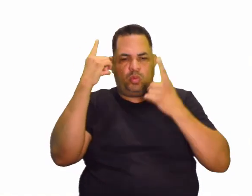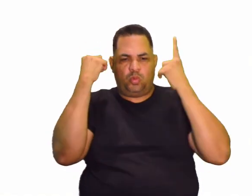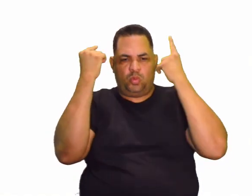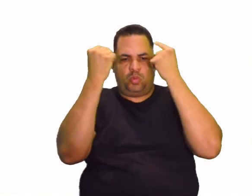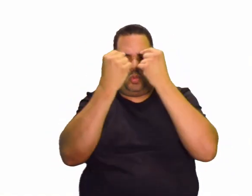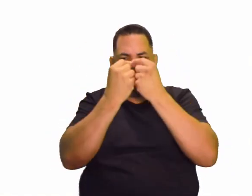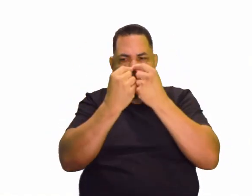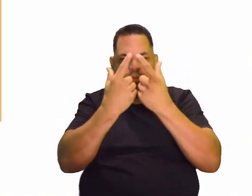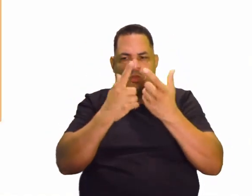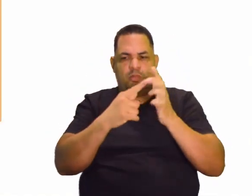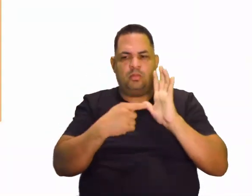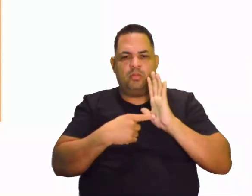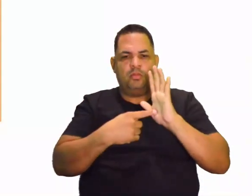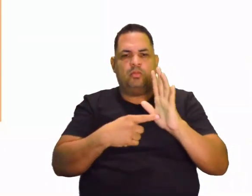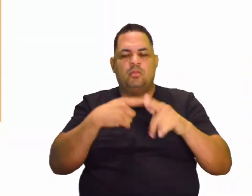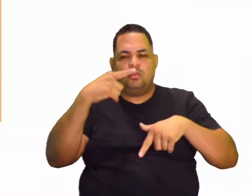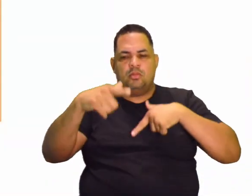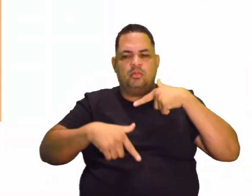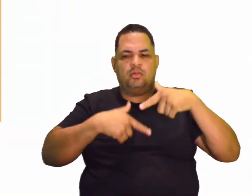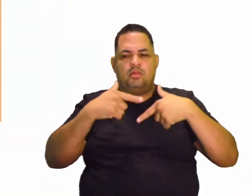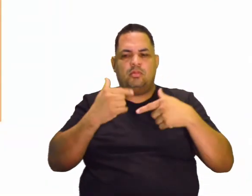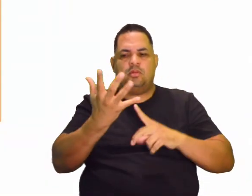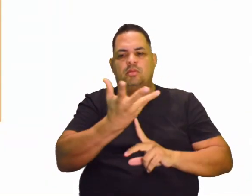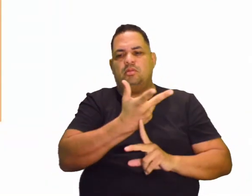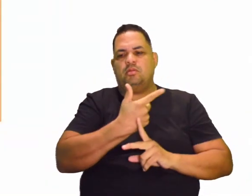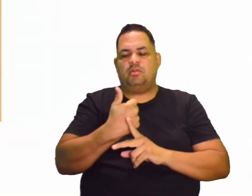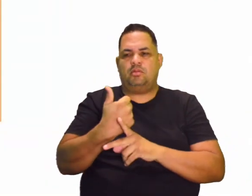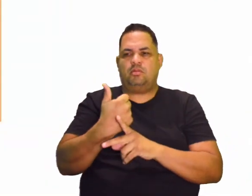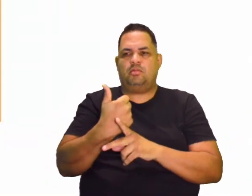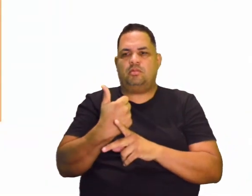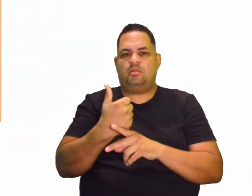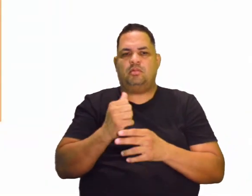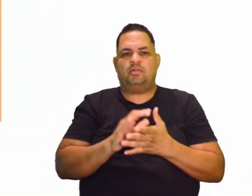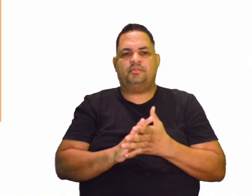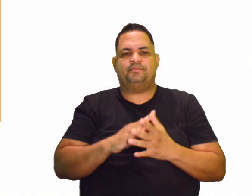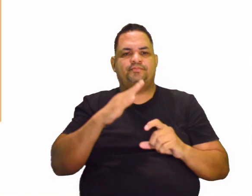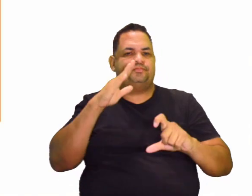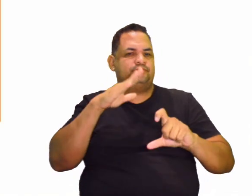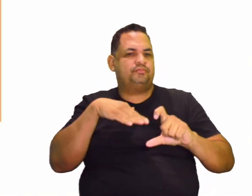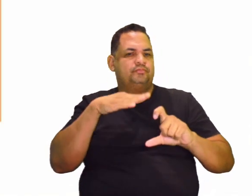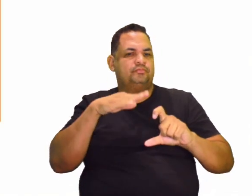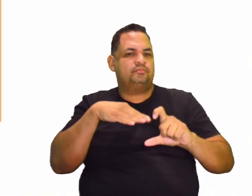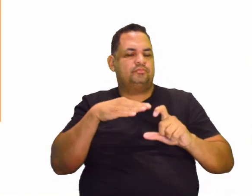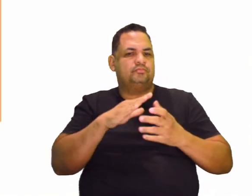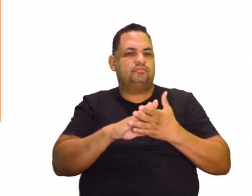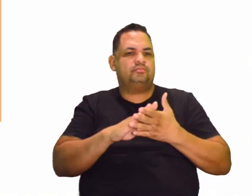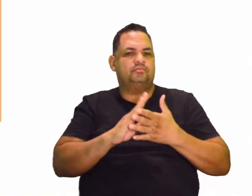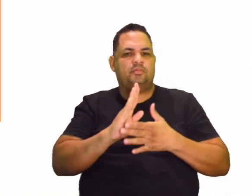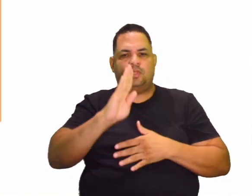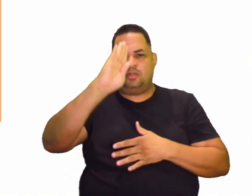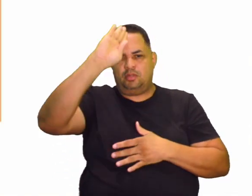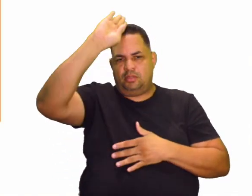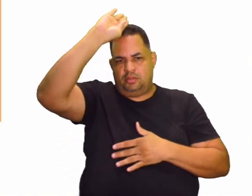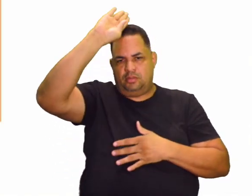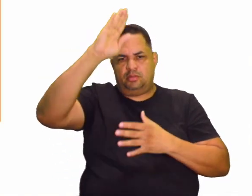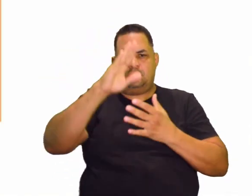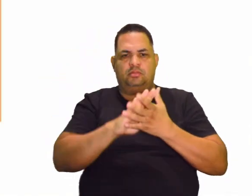expressavam, então, nas produções artísticas. Sobre a mitologia romana e a arte dos